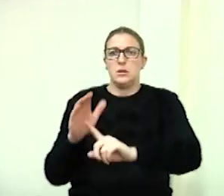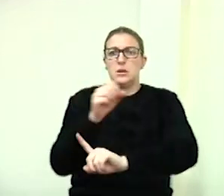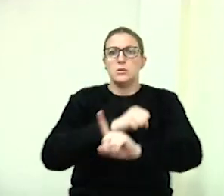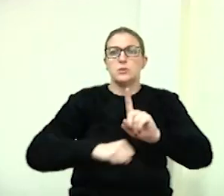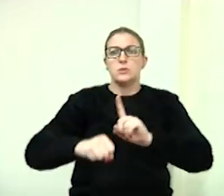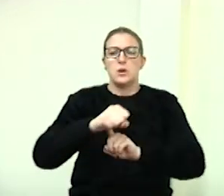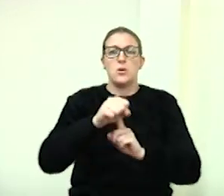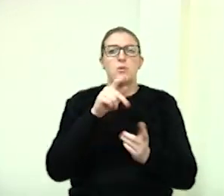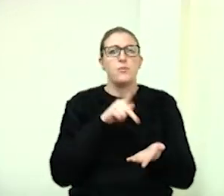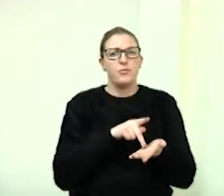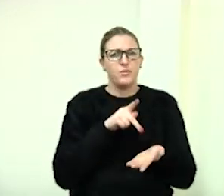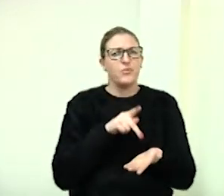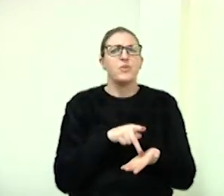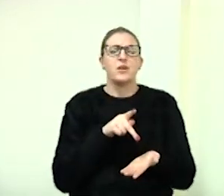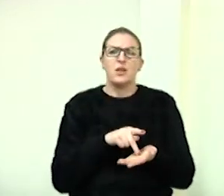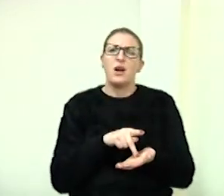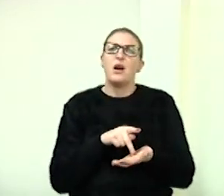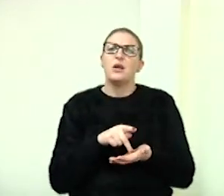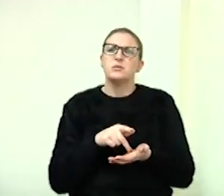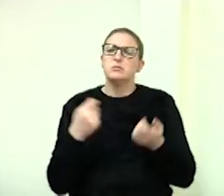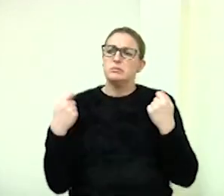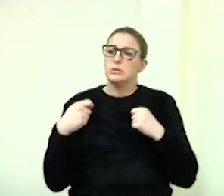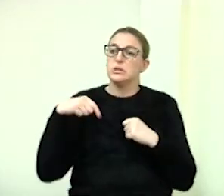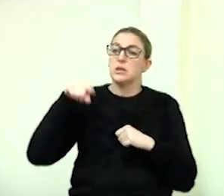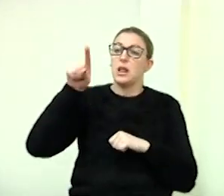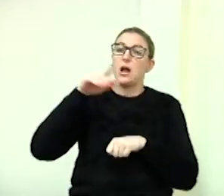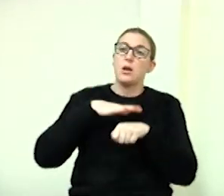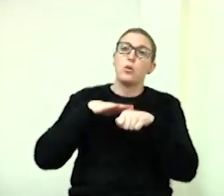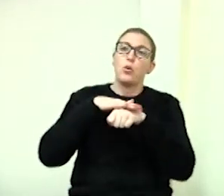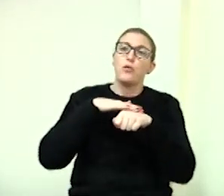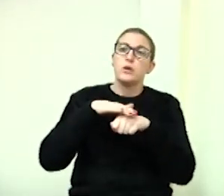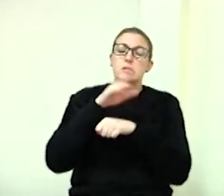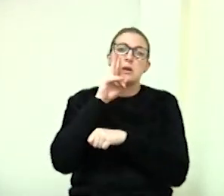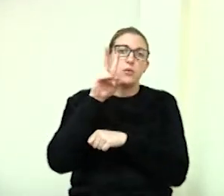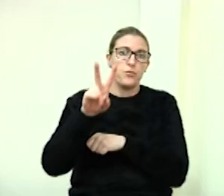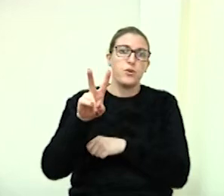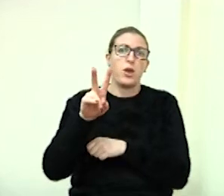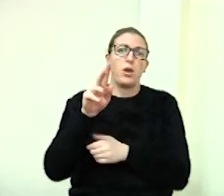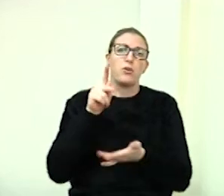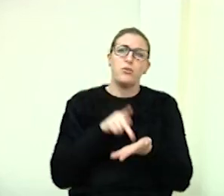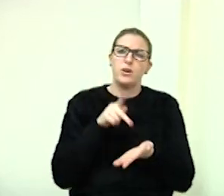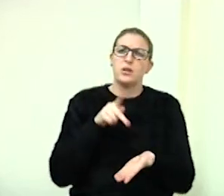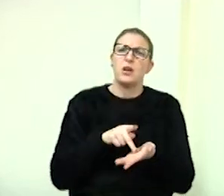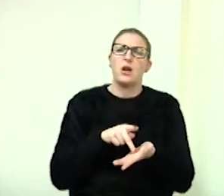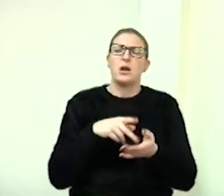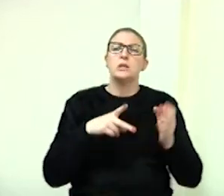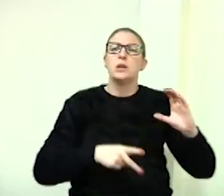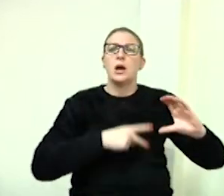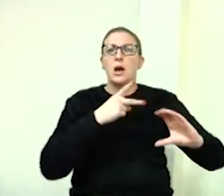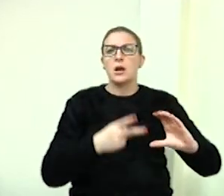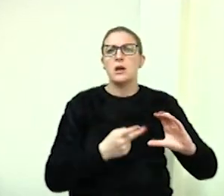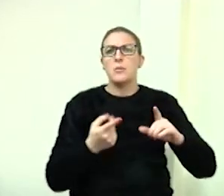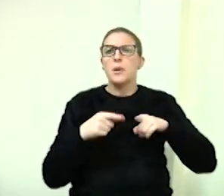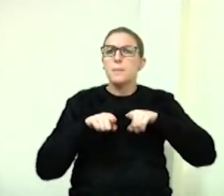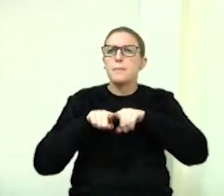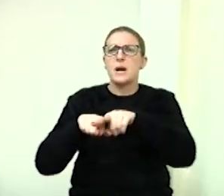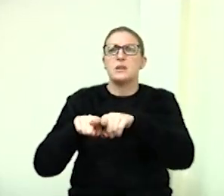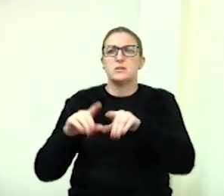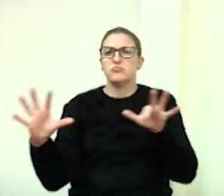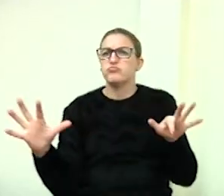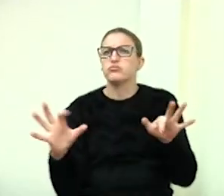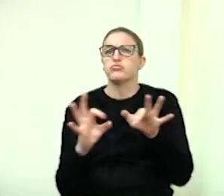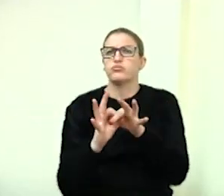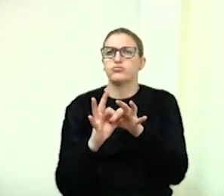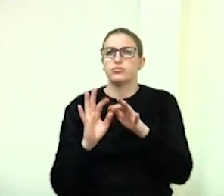até ir lá conversar e ver realmente como é que é, e vejo que essa Casa Legislativa tem sido muito parceira da assistência social.